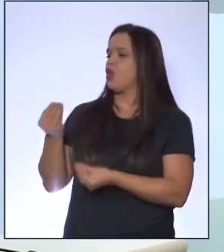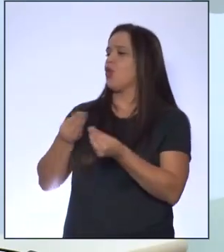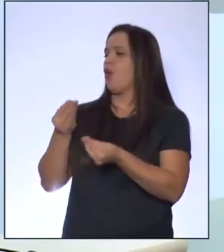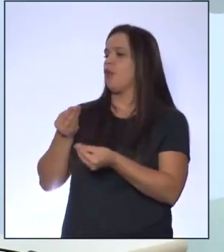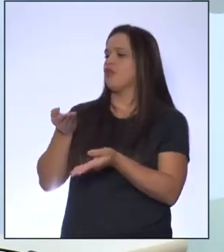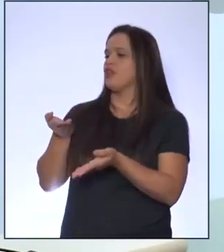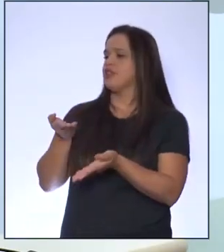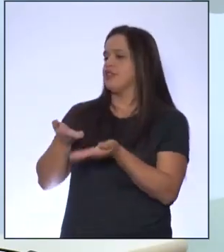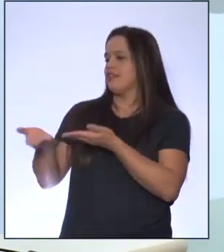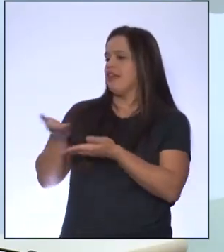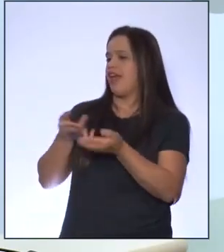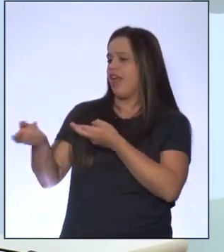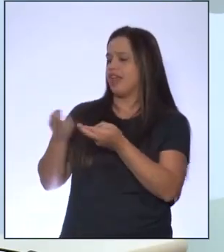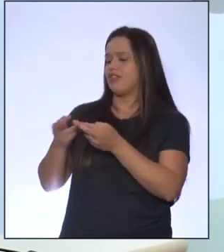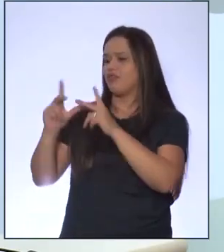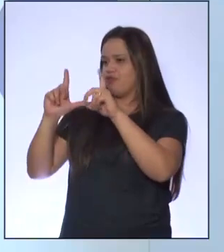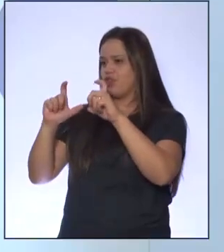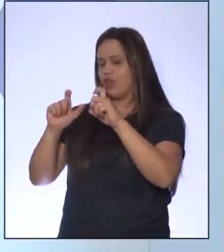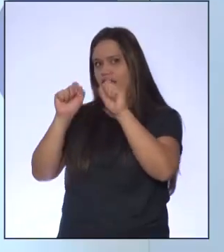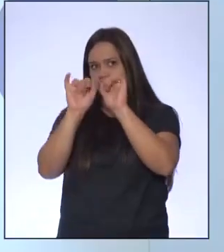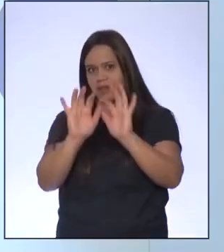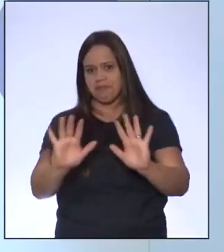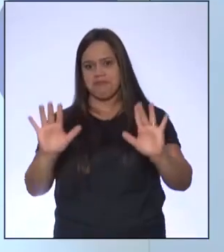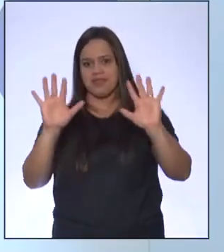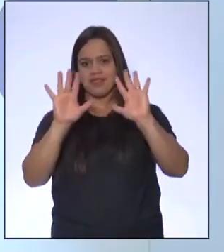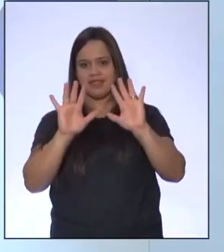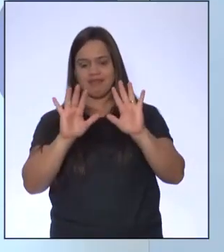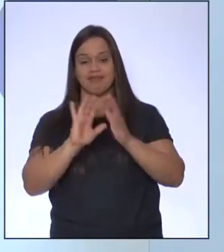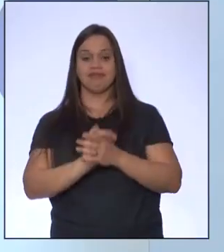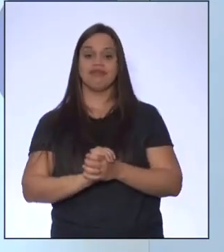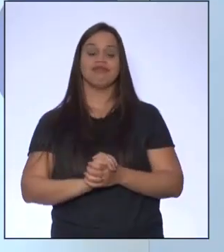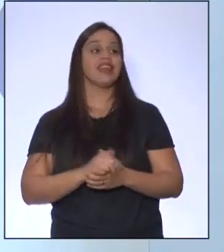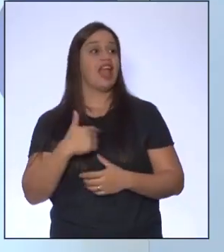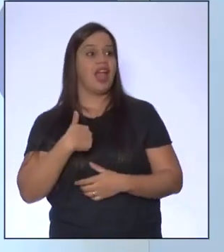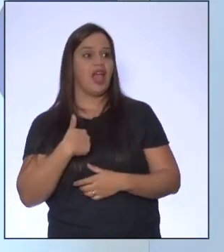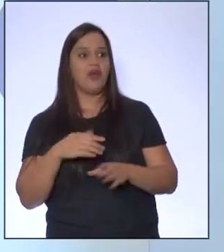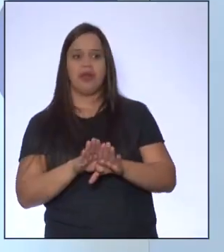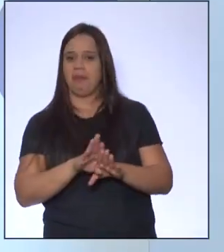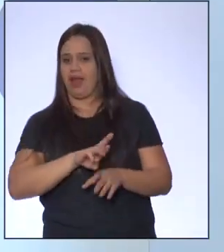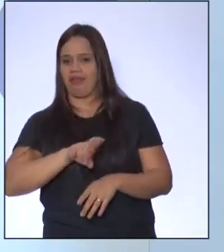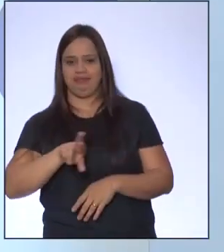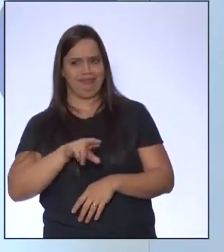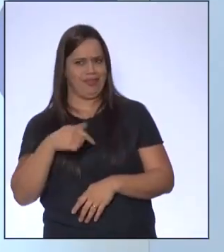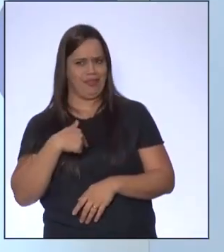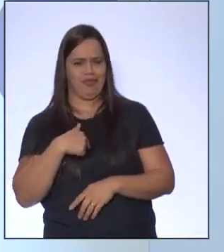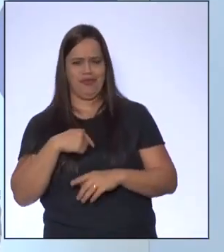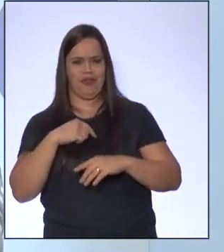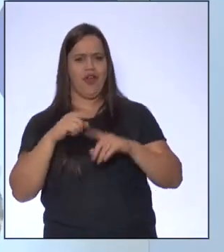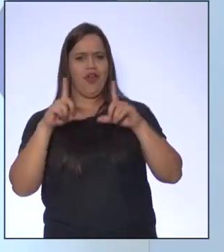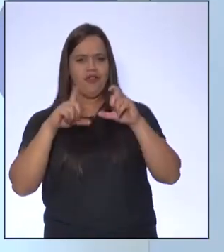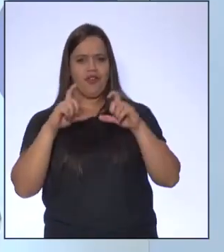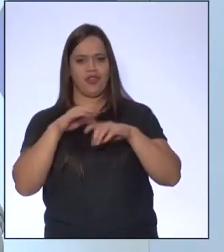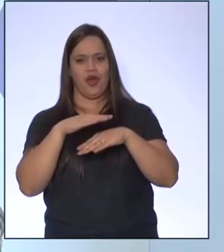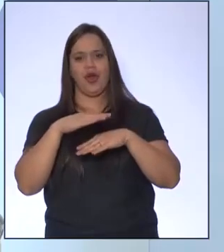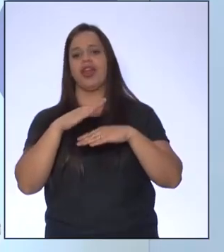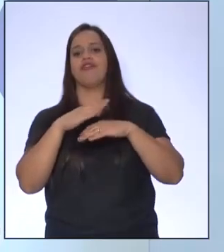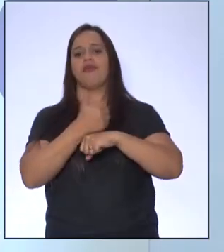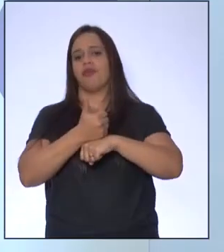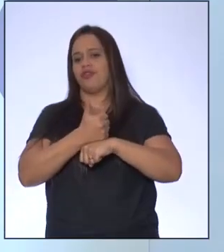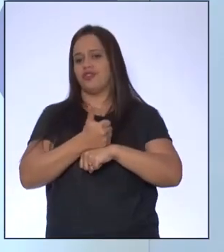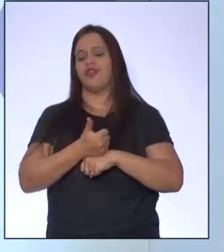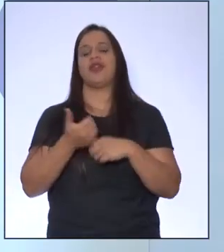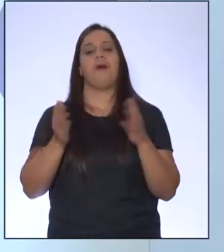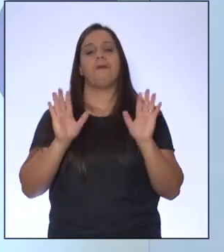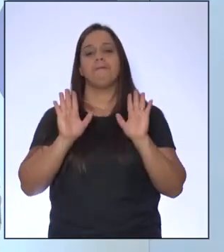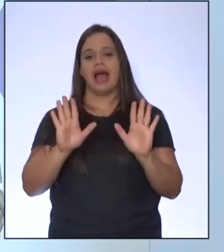com a fotografia e a paisagem? Então, professora, eu também não sou fotógrafa profissional, mas a gente, né, hoje todo mundo